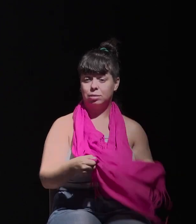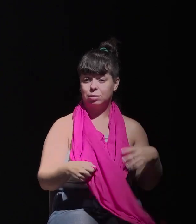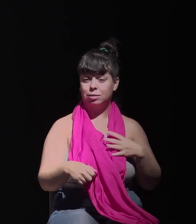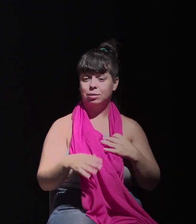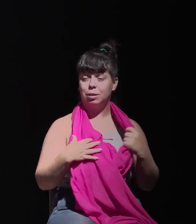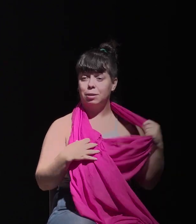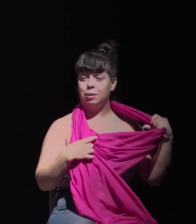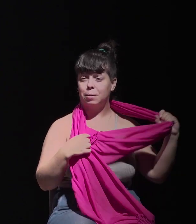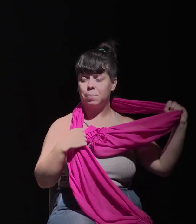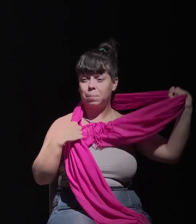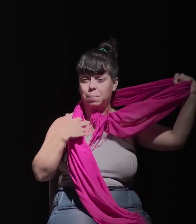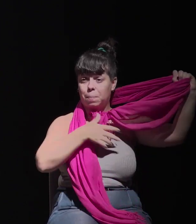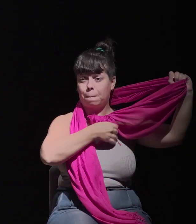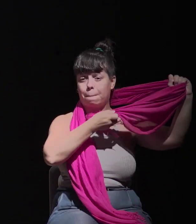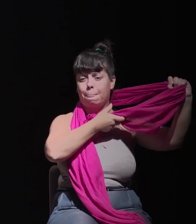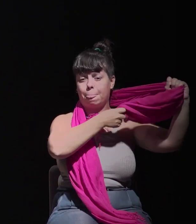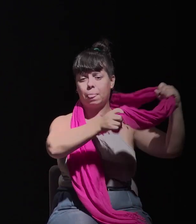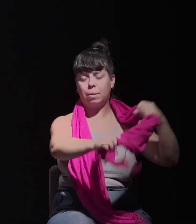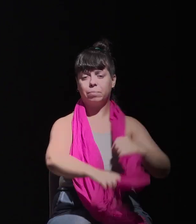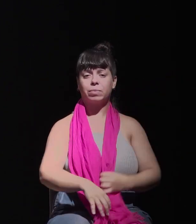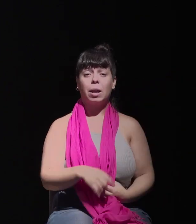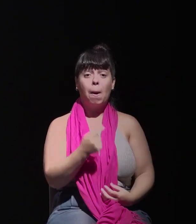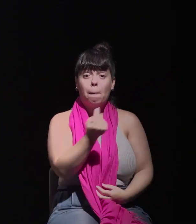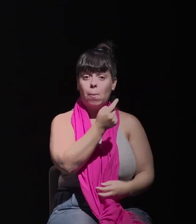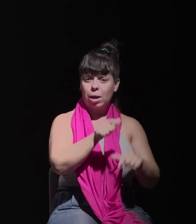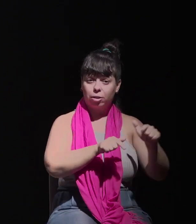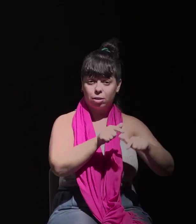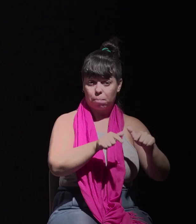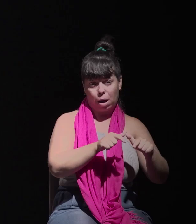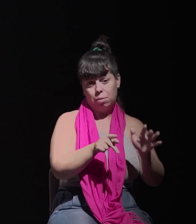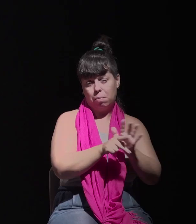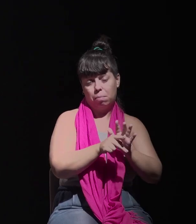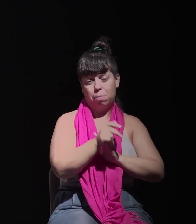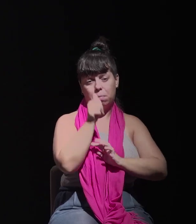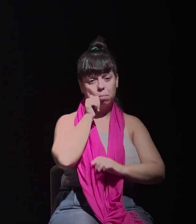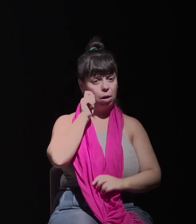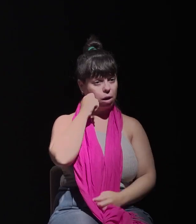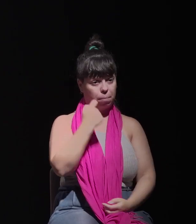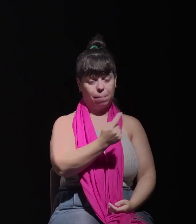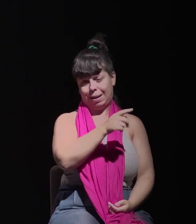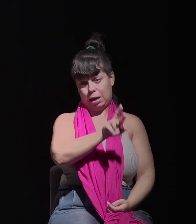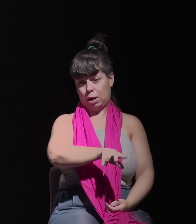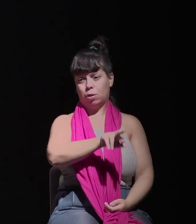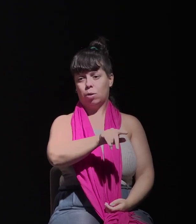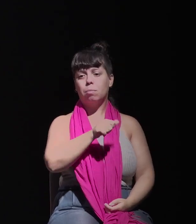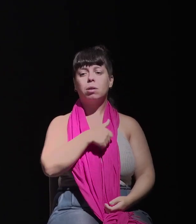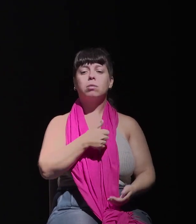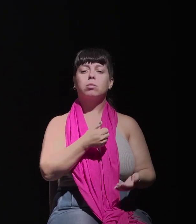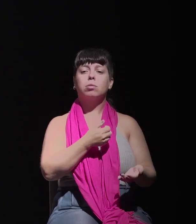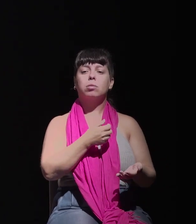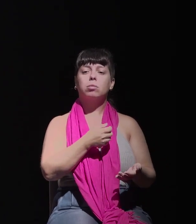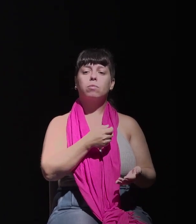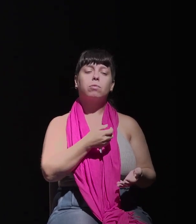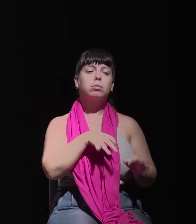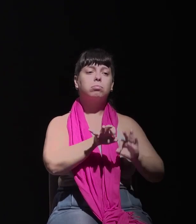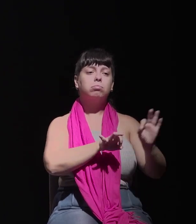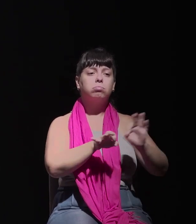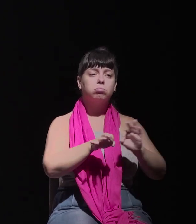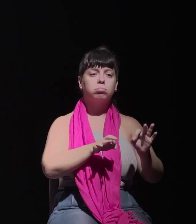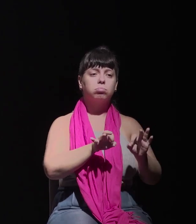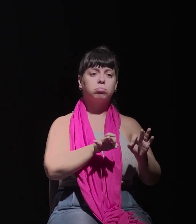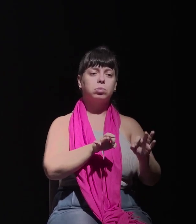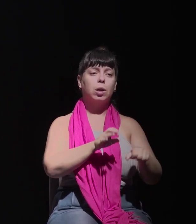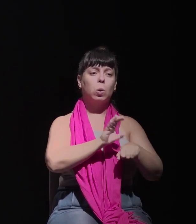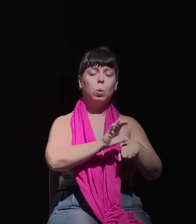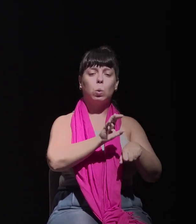para mulheres negras, mas a gente vem há 5 anos construindo esse espaço com os cursos online, dentro de uma